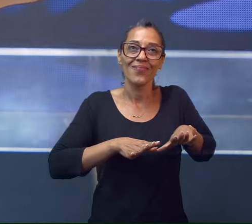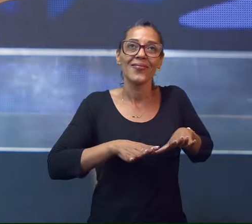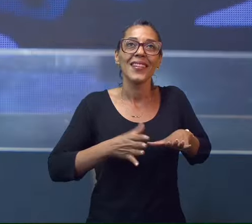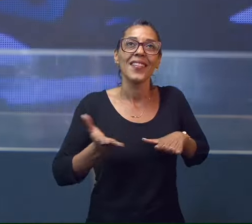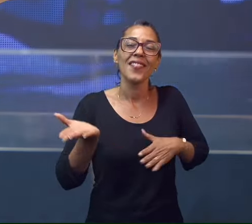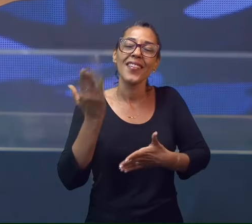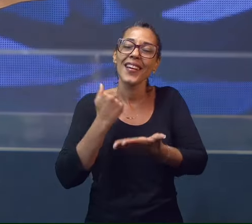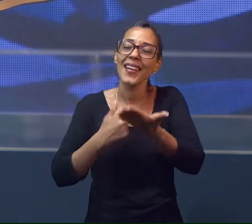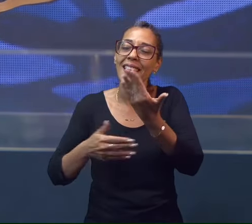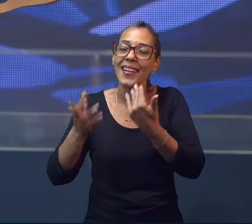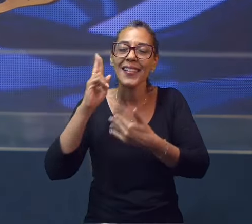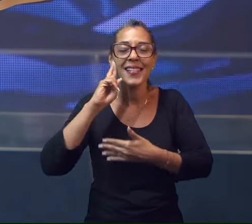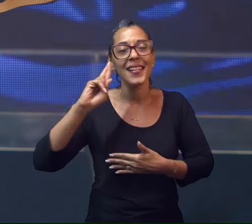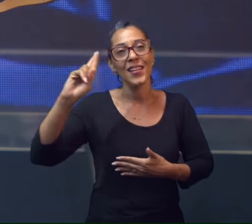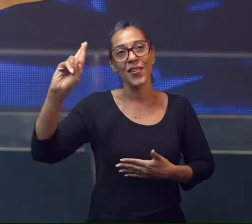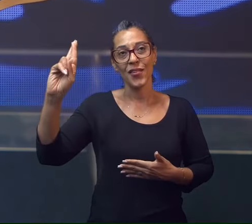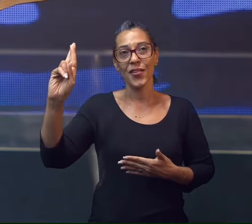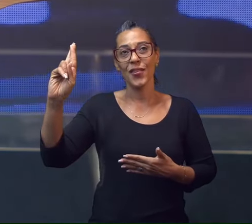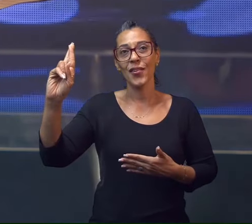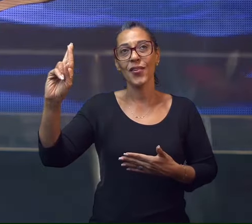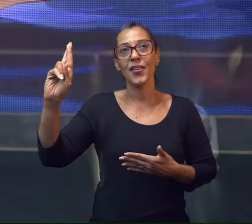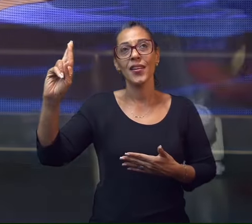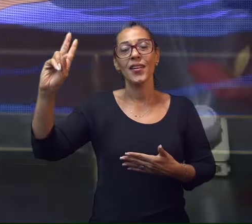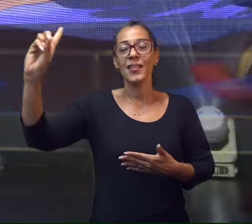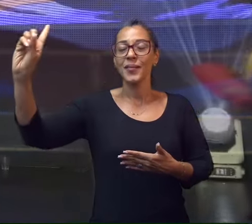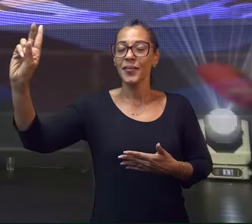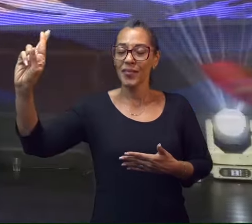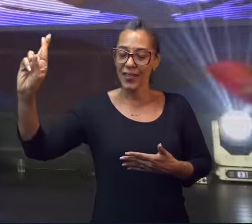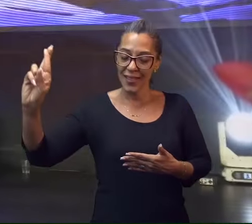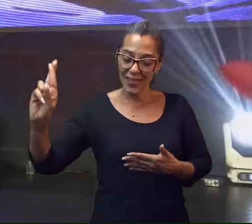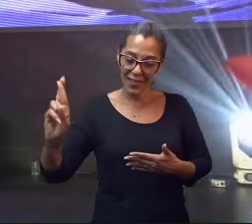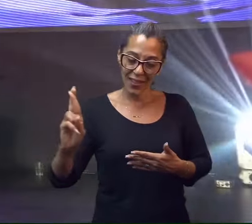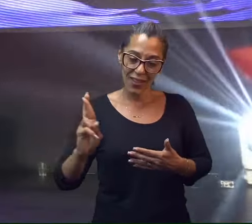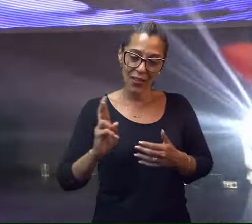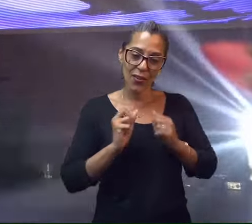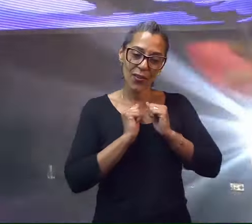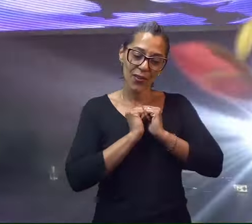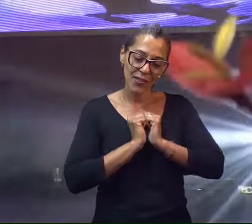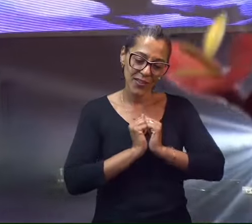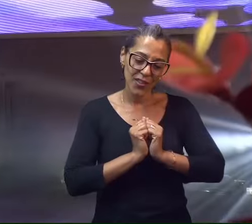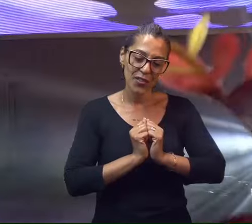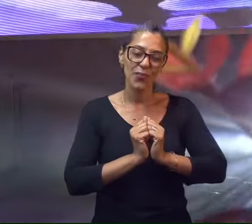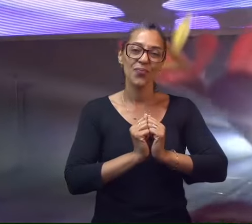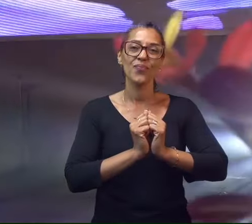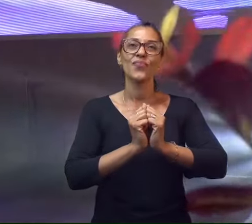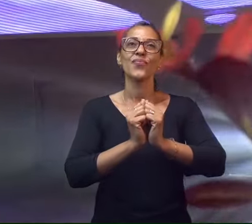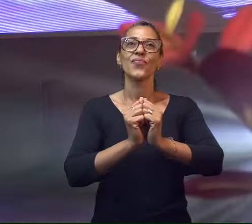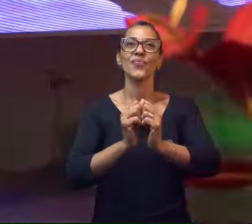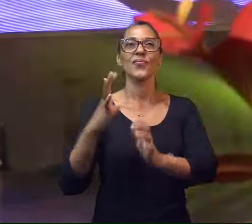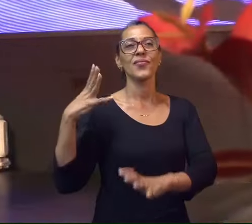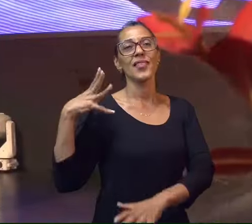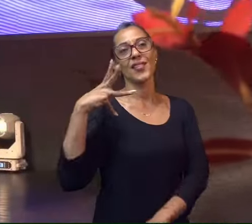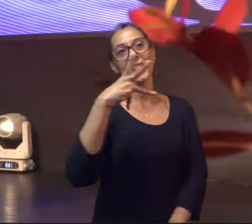fica senhor fica Senhor meu salvador